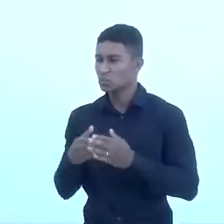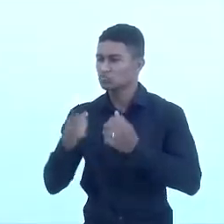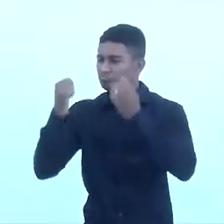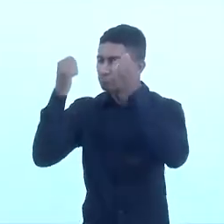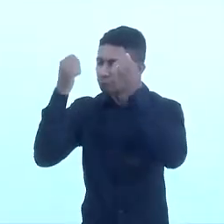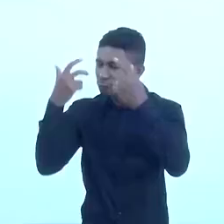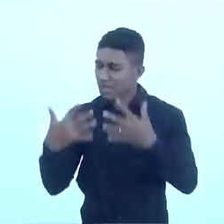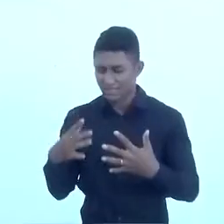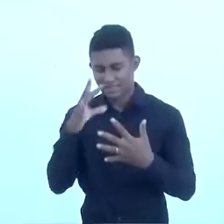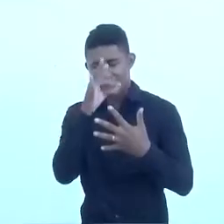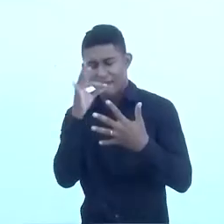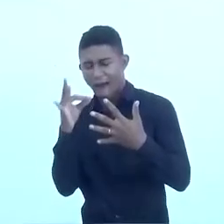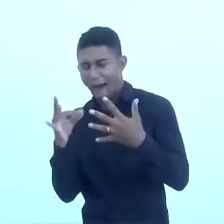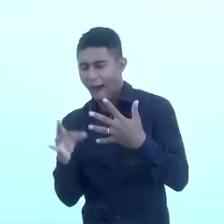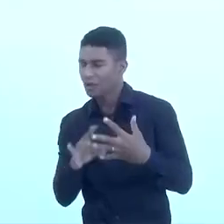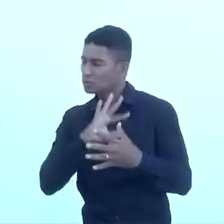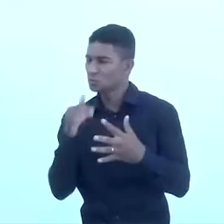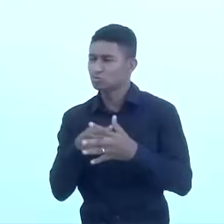explicadinho.